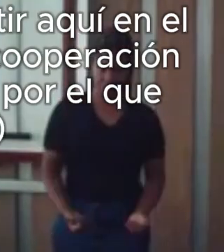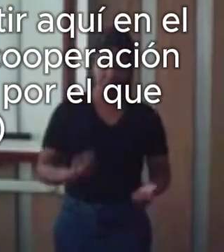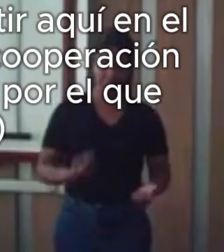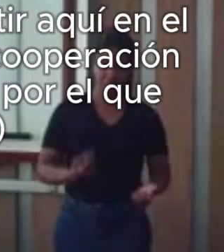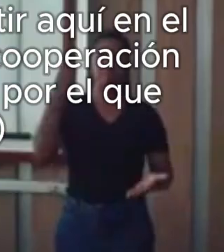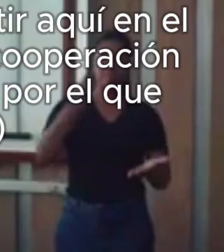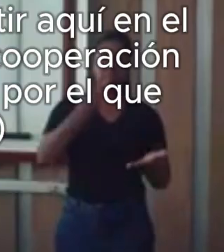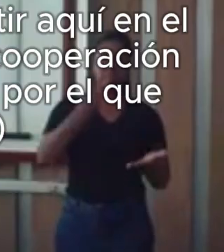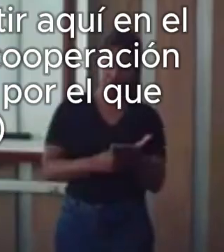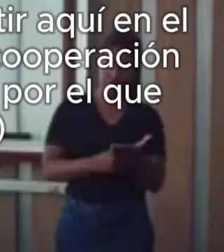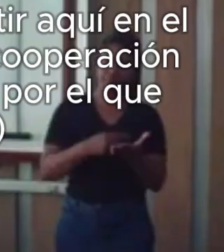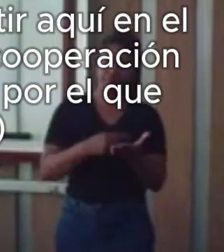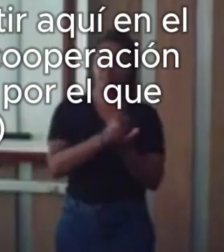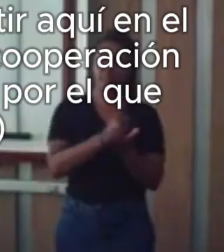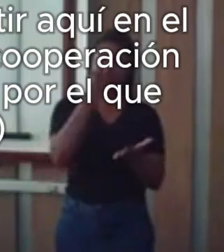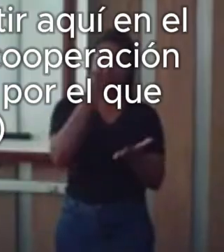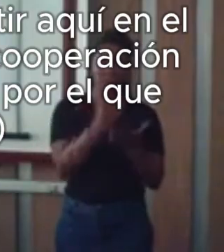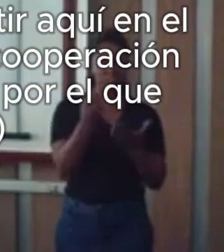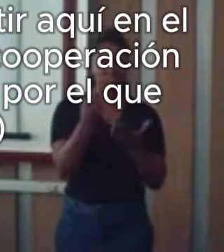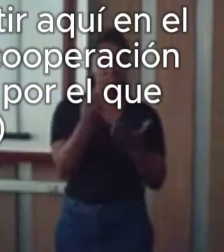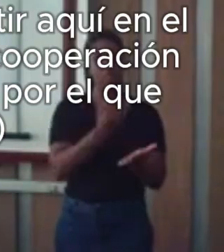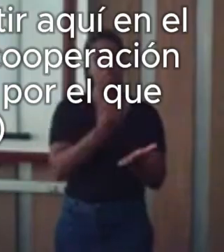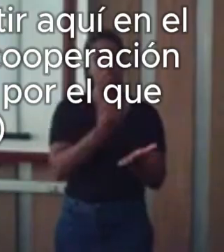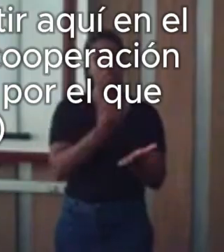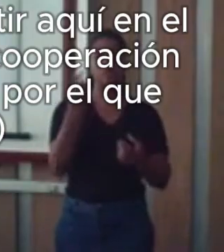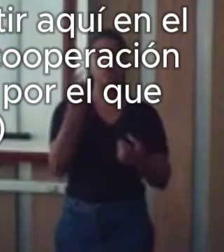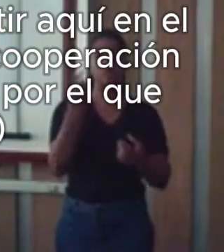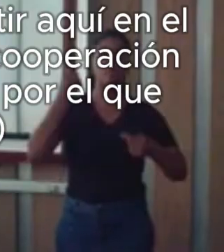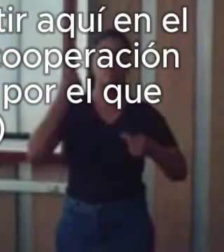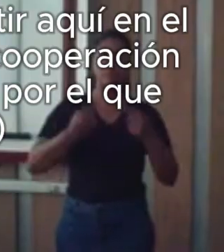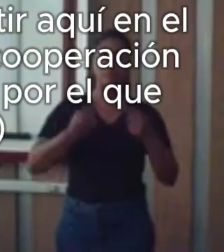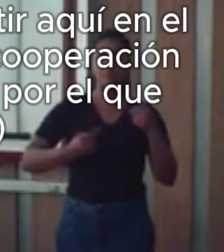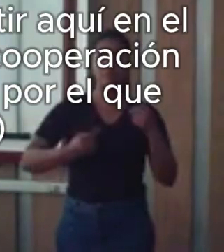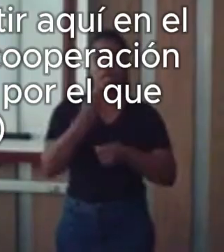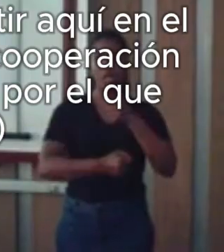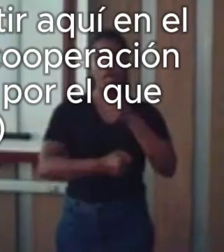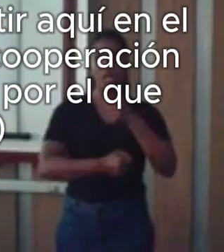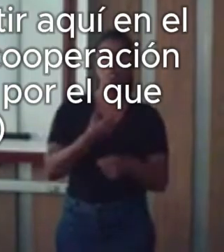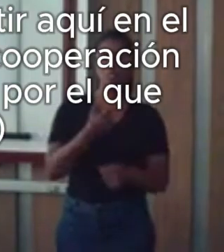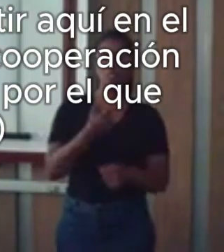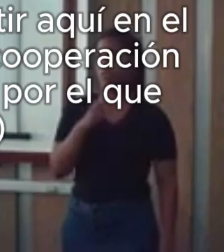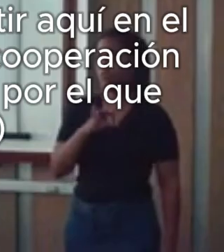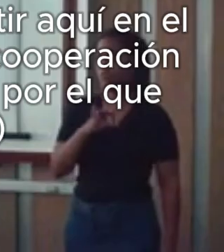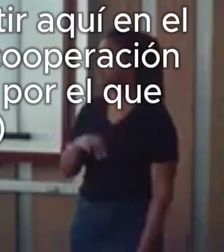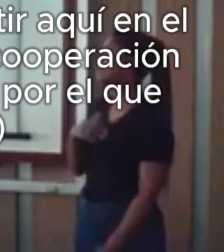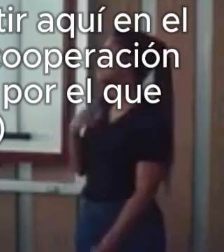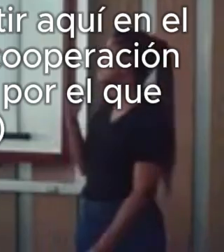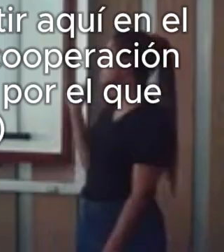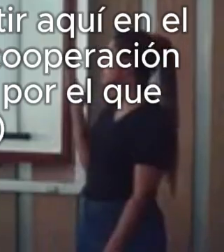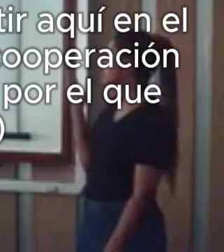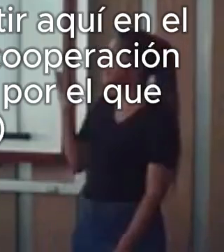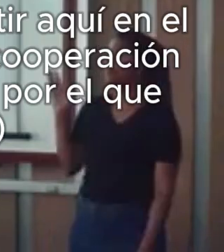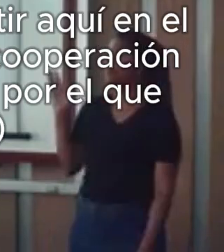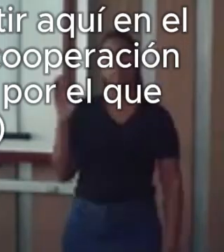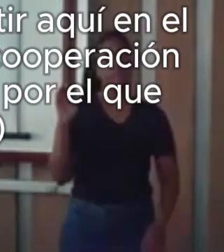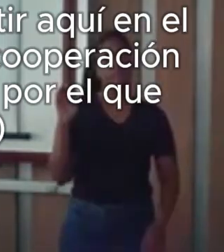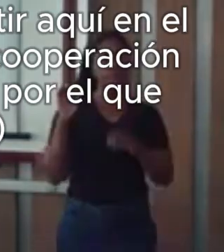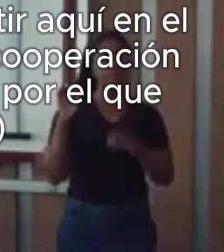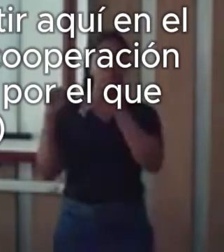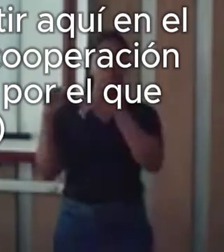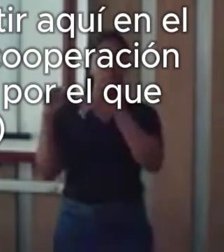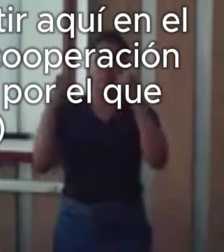a discutir aqui, né, em 2019, contato com a Cristal, em 21 assinou o contrato com